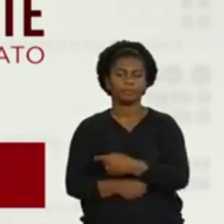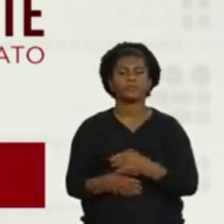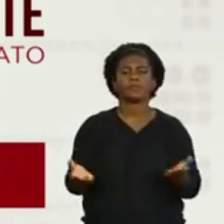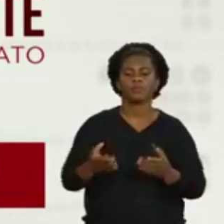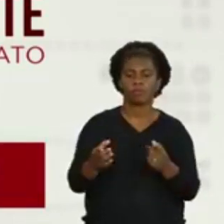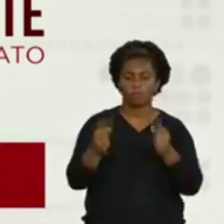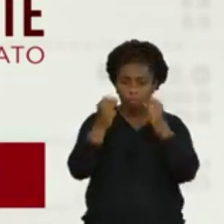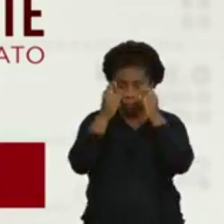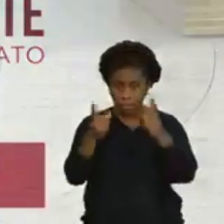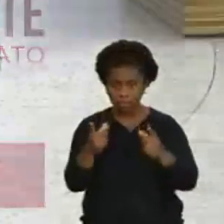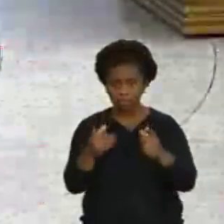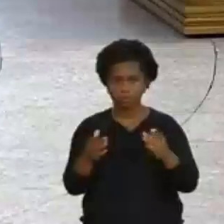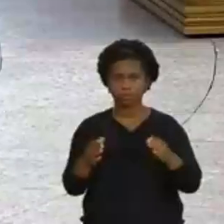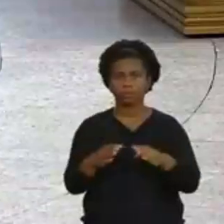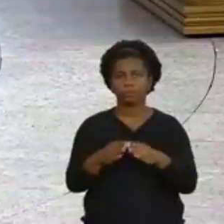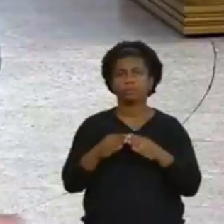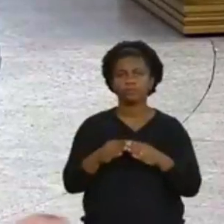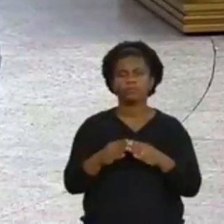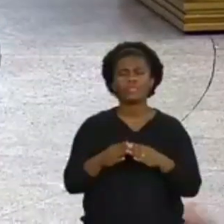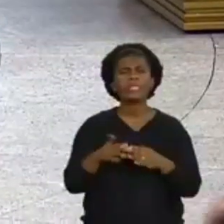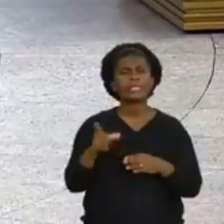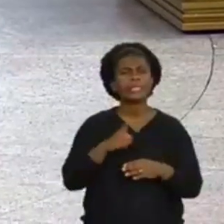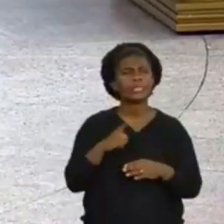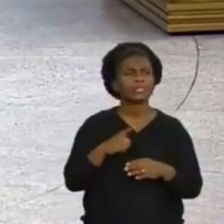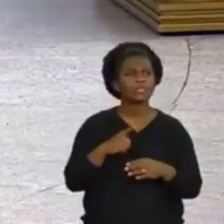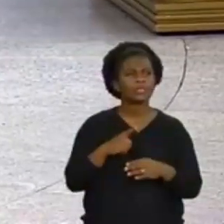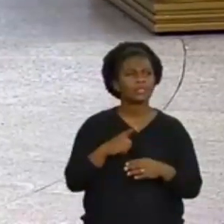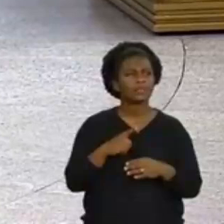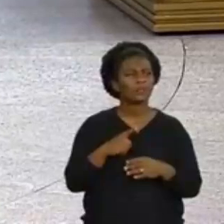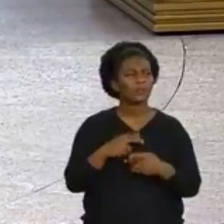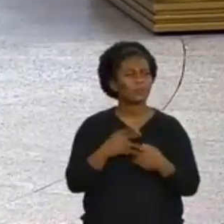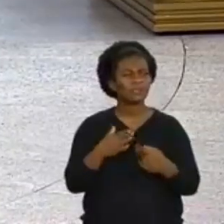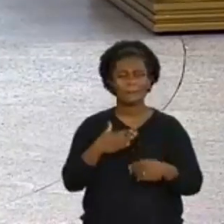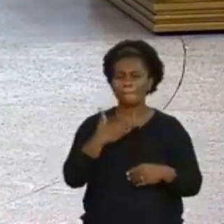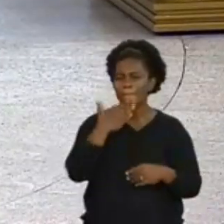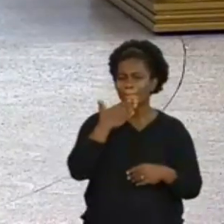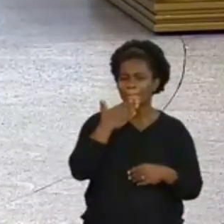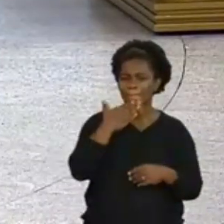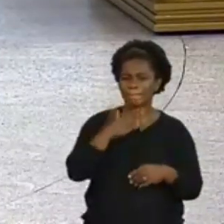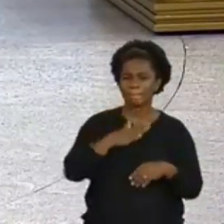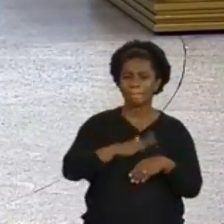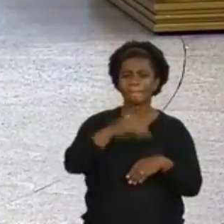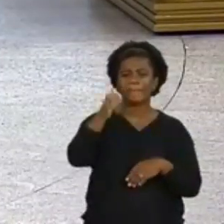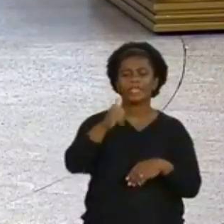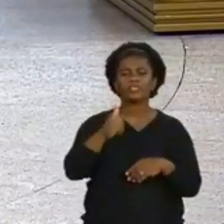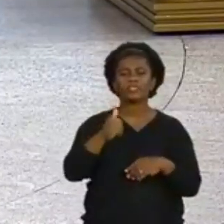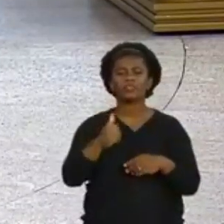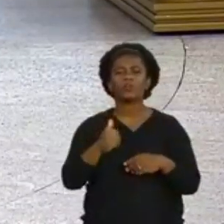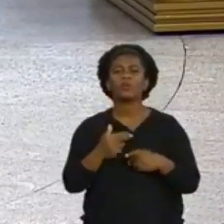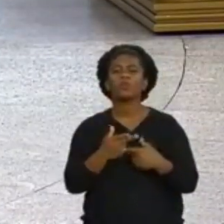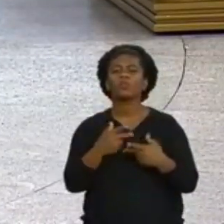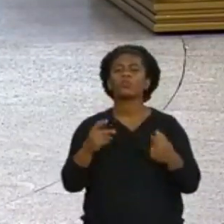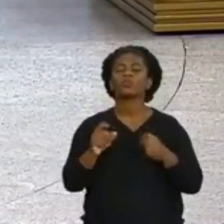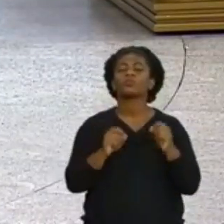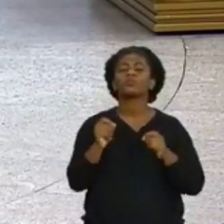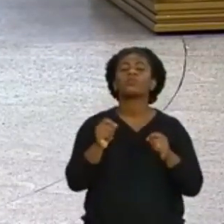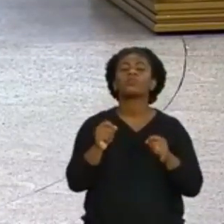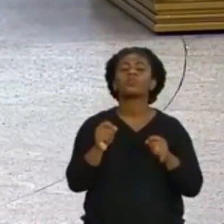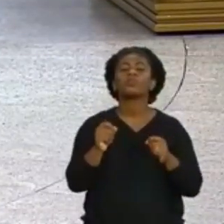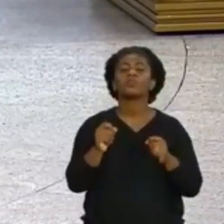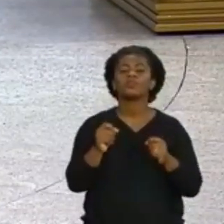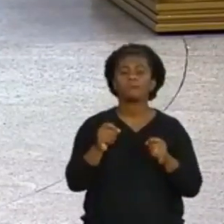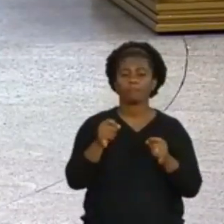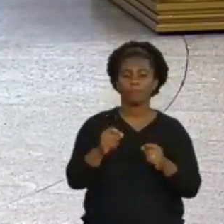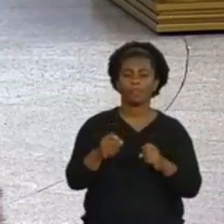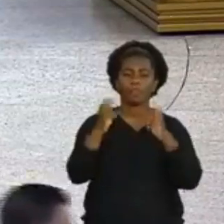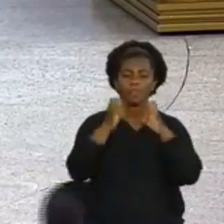Existe algo mais glorioso do que ganhar almas? Já vou orar por você. Pode permanecer em pé,